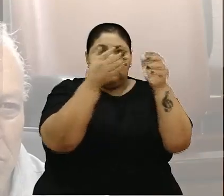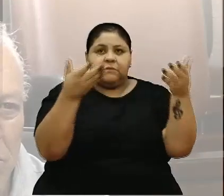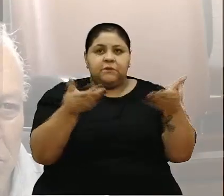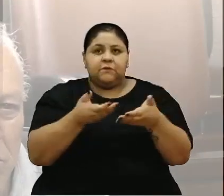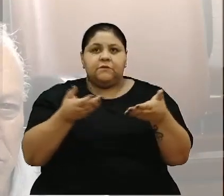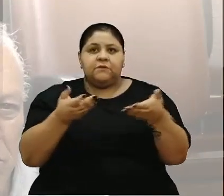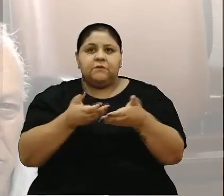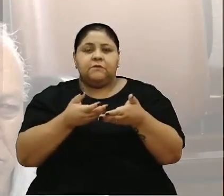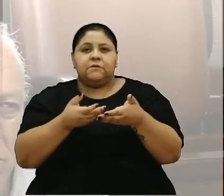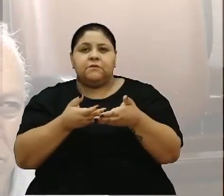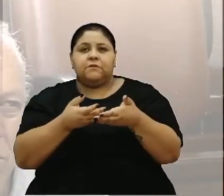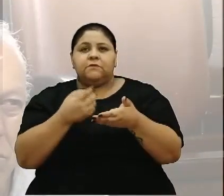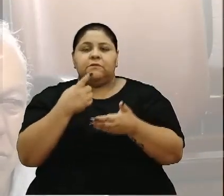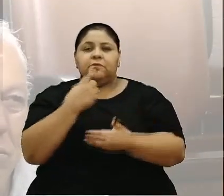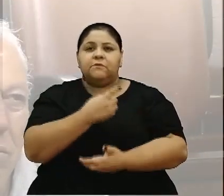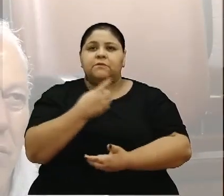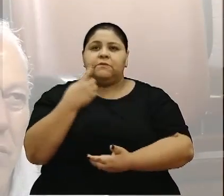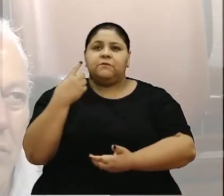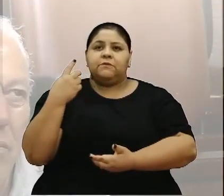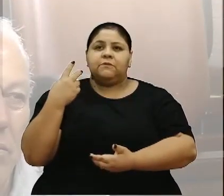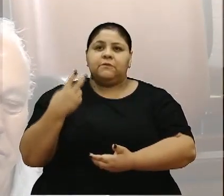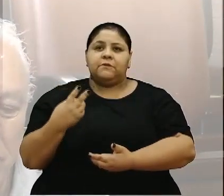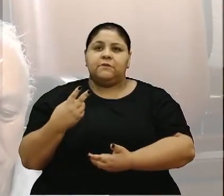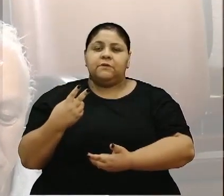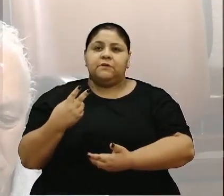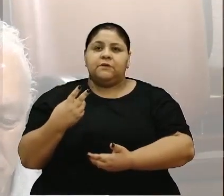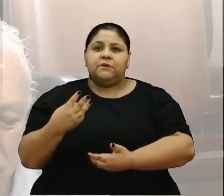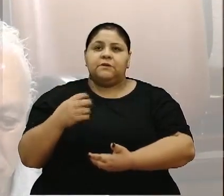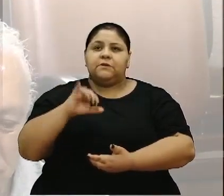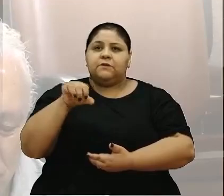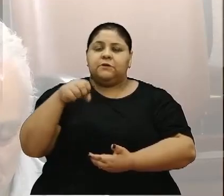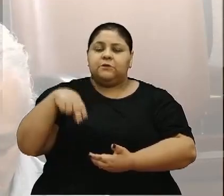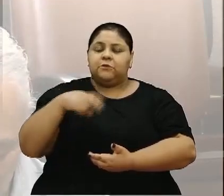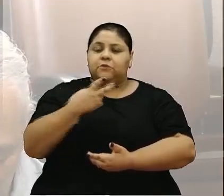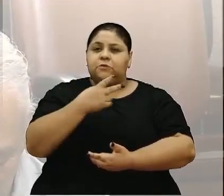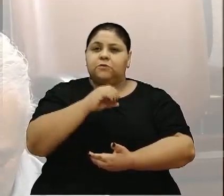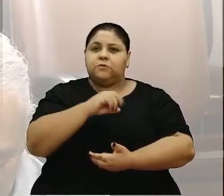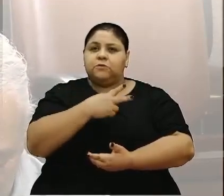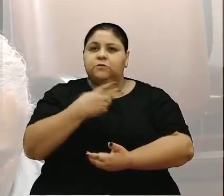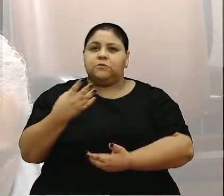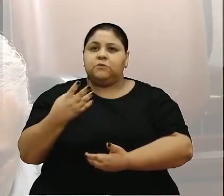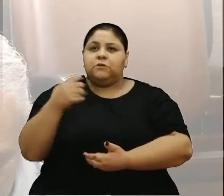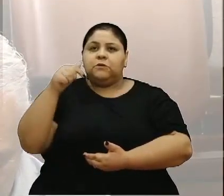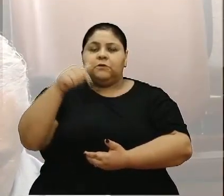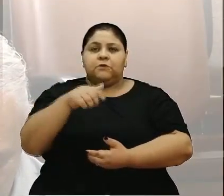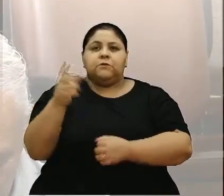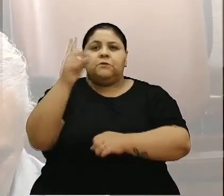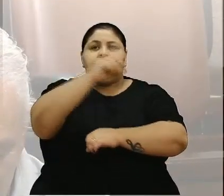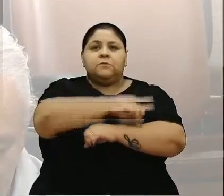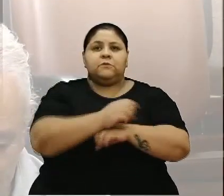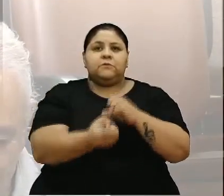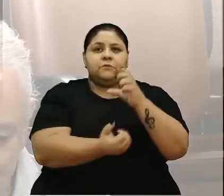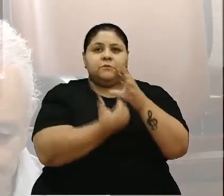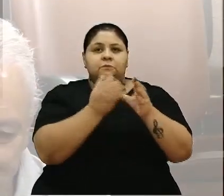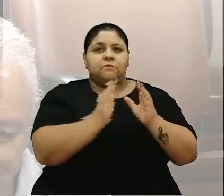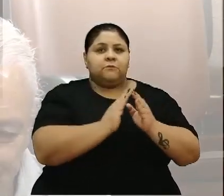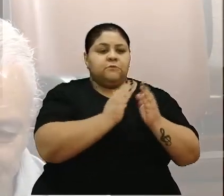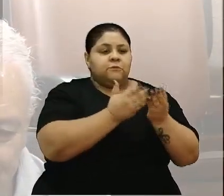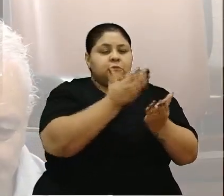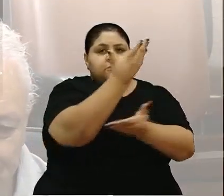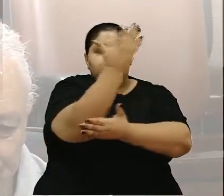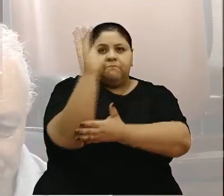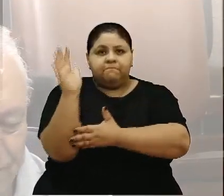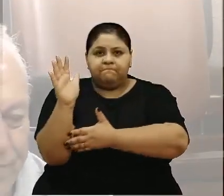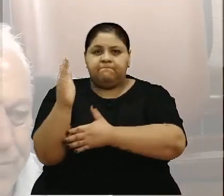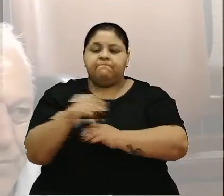quinta-feira, 13 de junho de 2024. Esse dia, com certeza, entrará para a história com a criação da Comissão do Meio Ambiente.